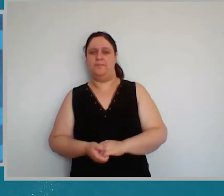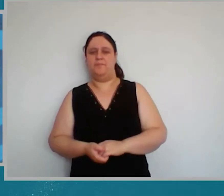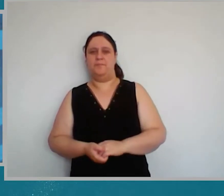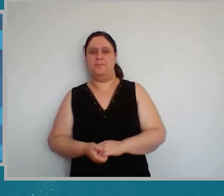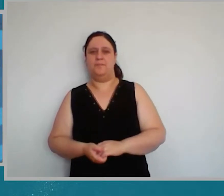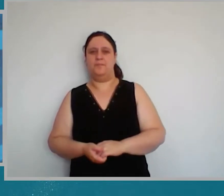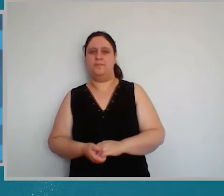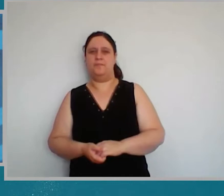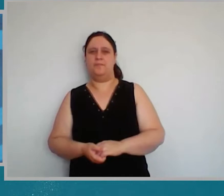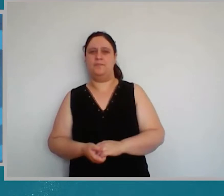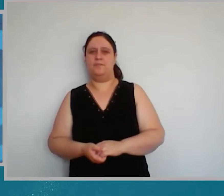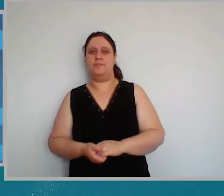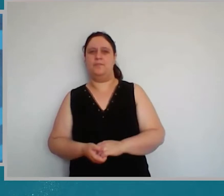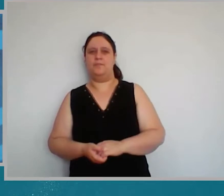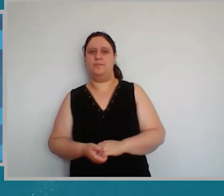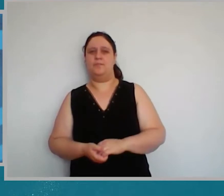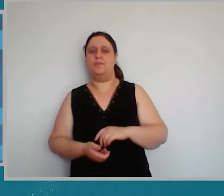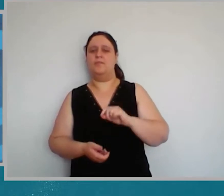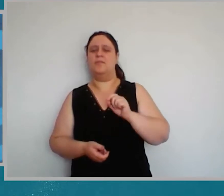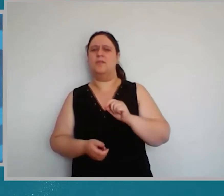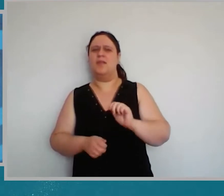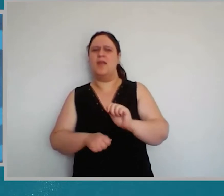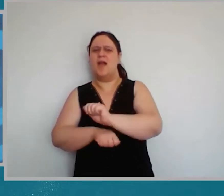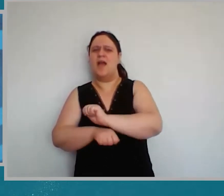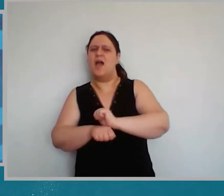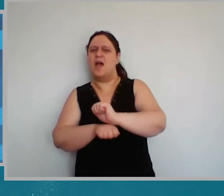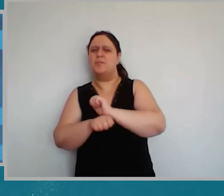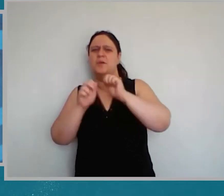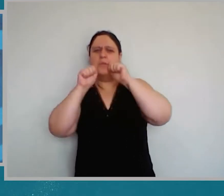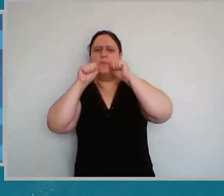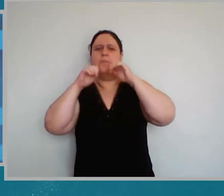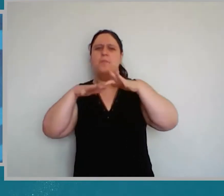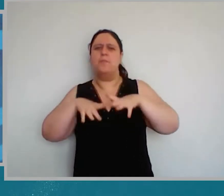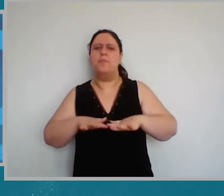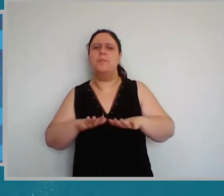E qual é a bênção de Abraão? Gálatas 3,14.